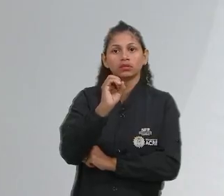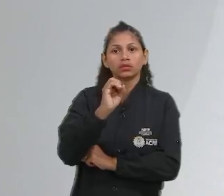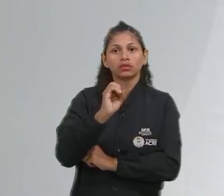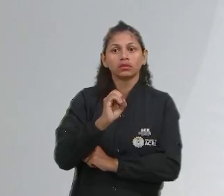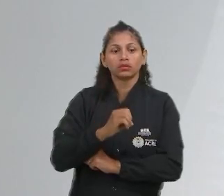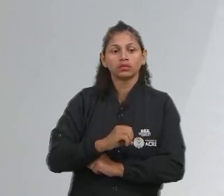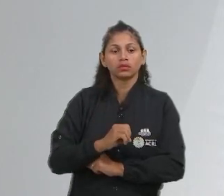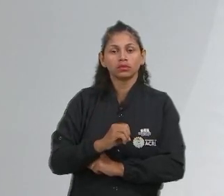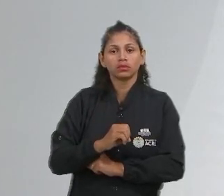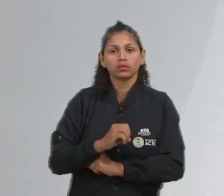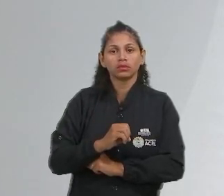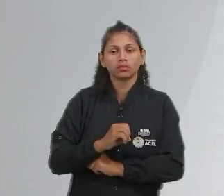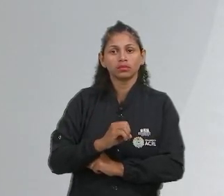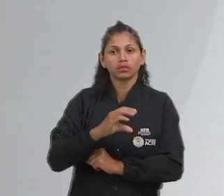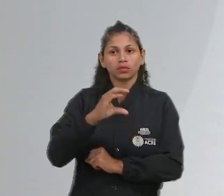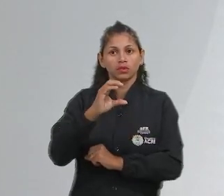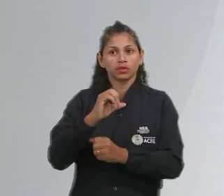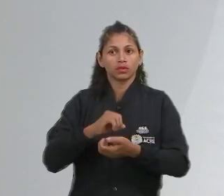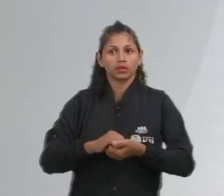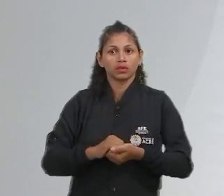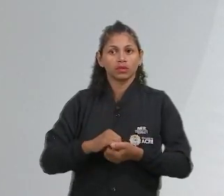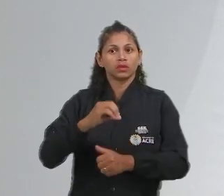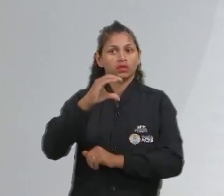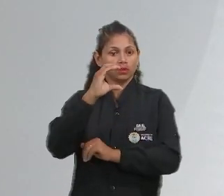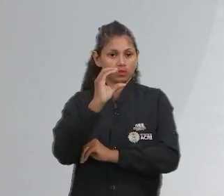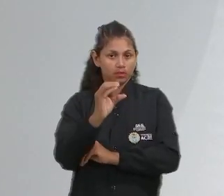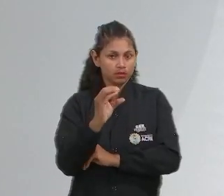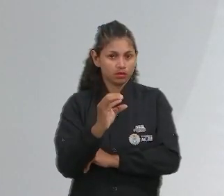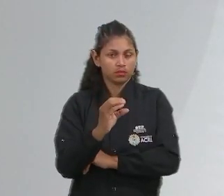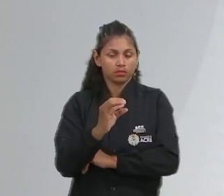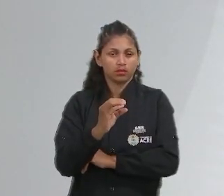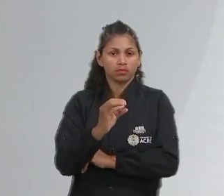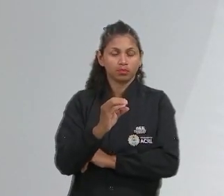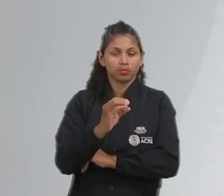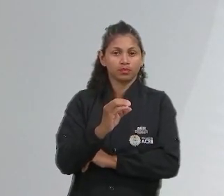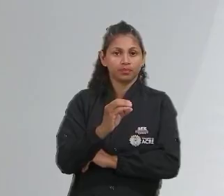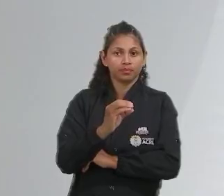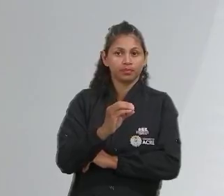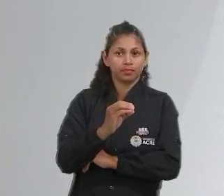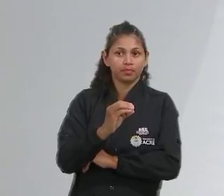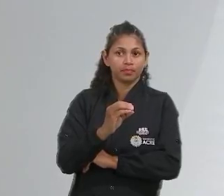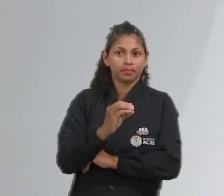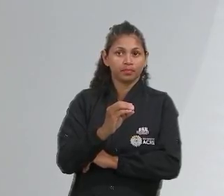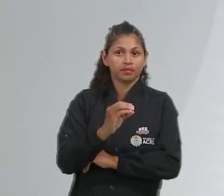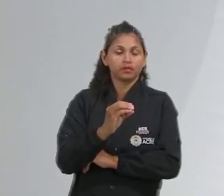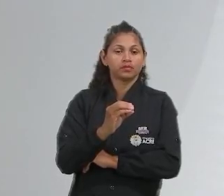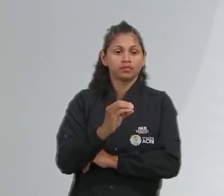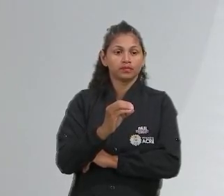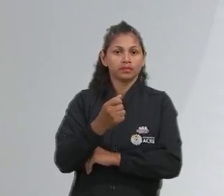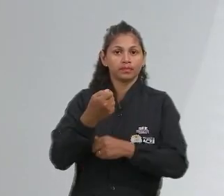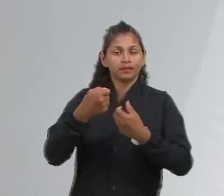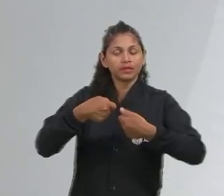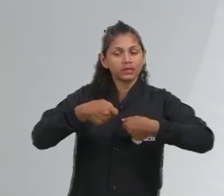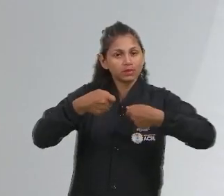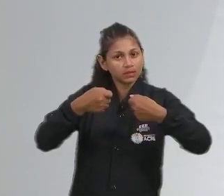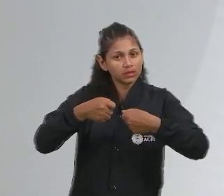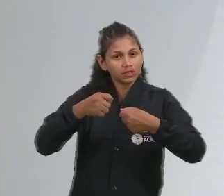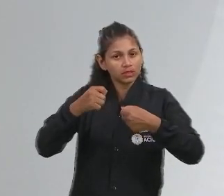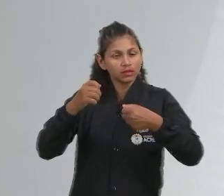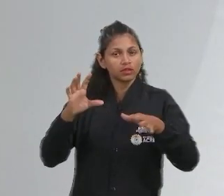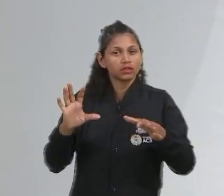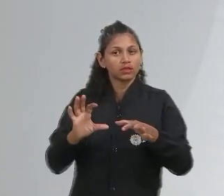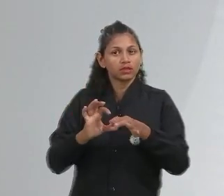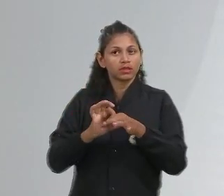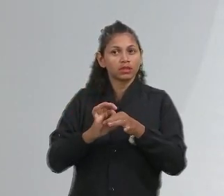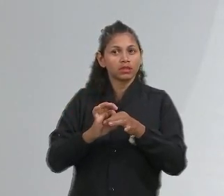primário. O carbono, para ser considerado cetona, ele precisa ser um carbono